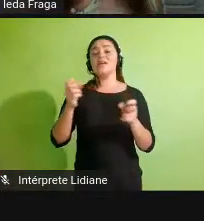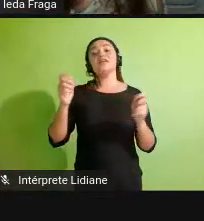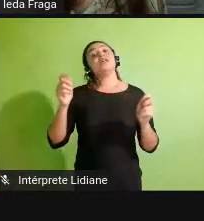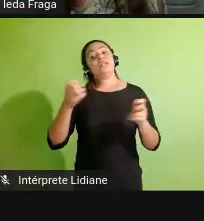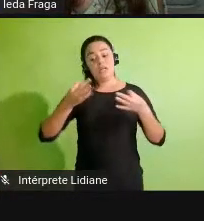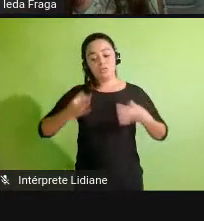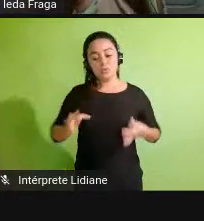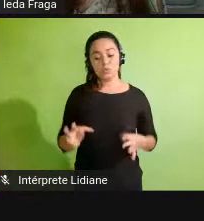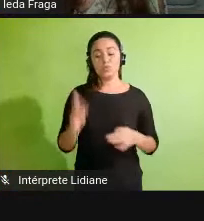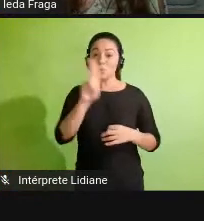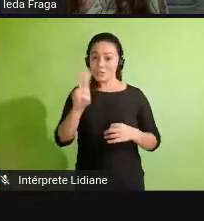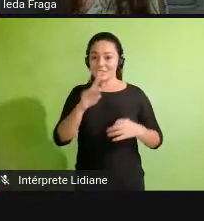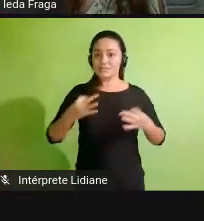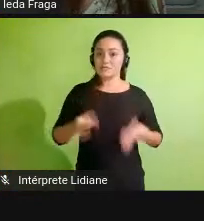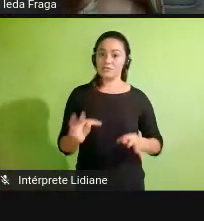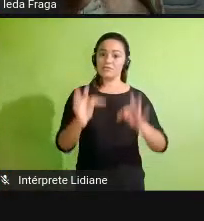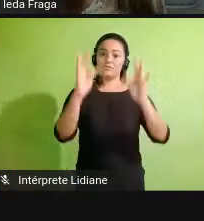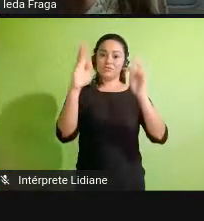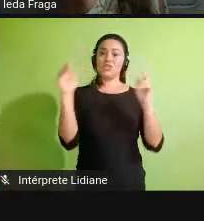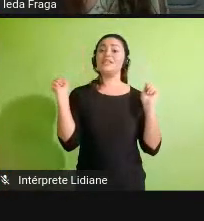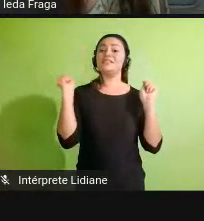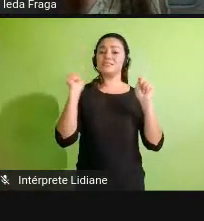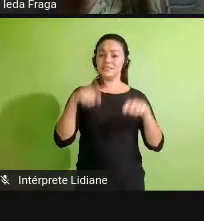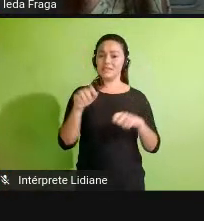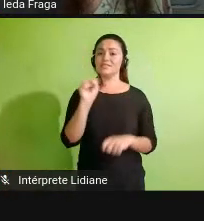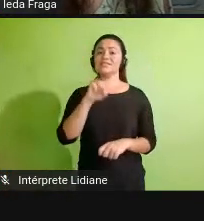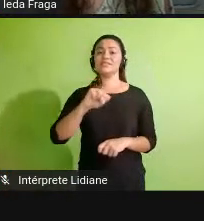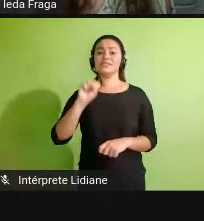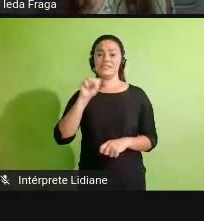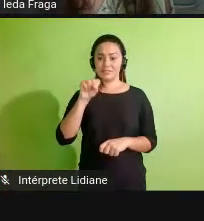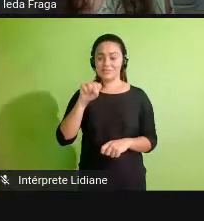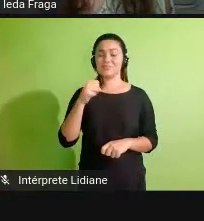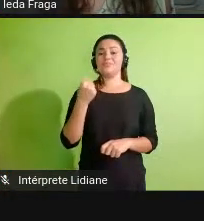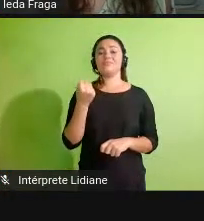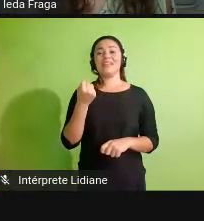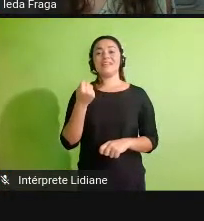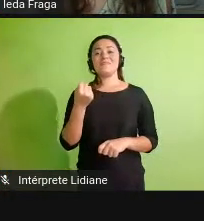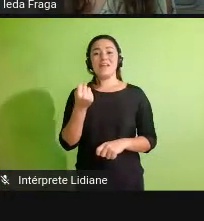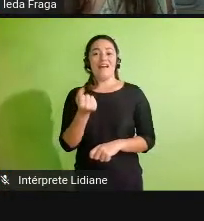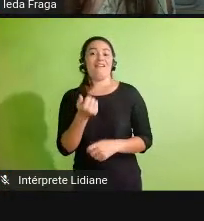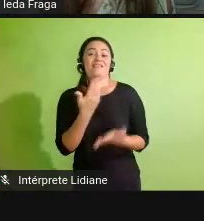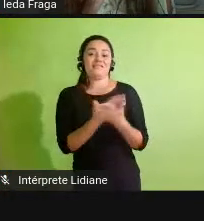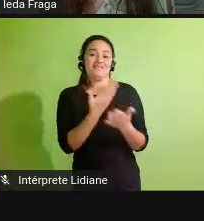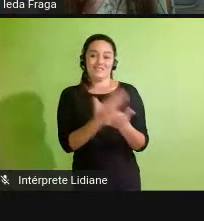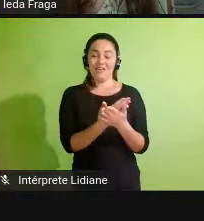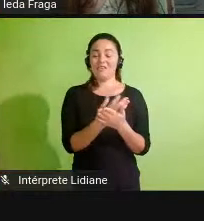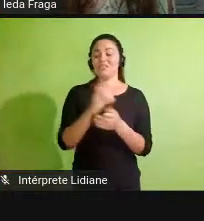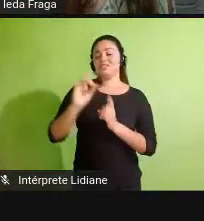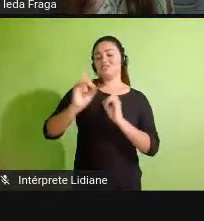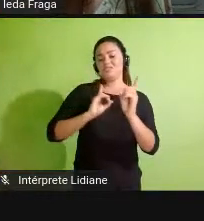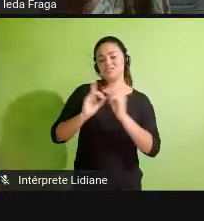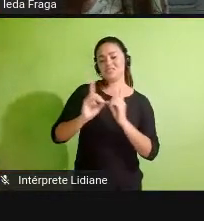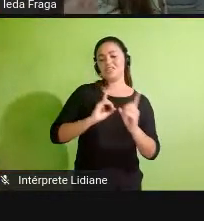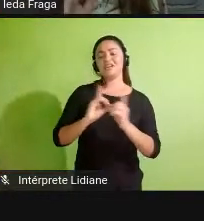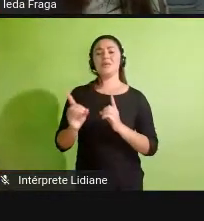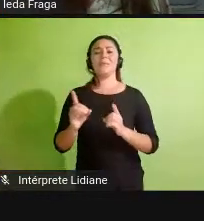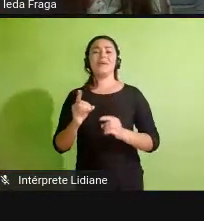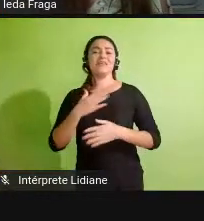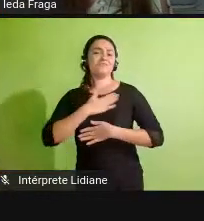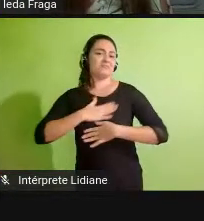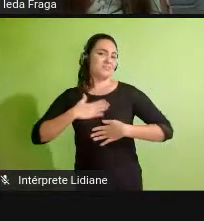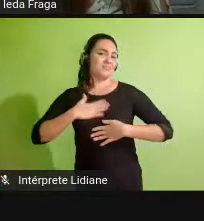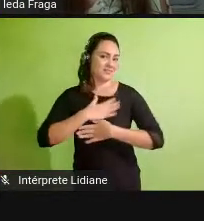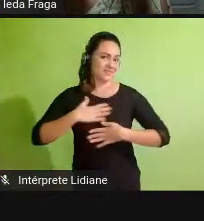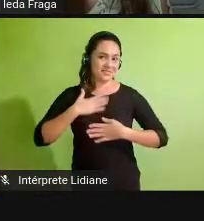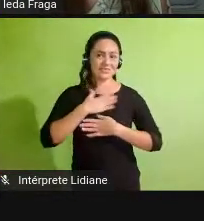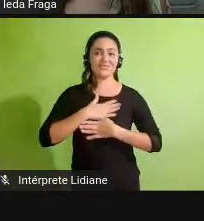forma prazerosa, lúdica e interativa. No fim, só para dizer que o nosso jogo